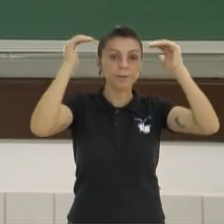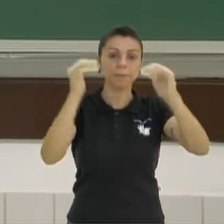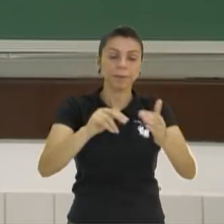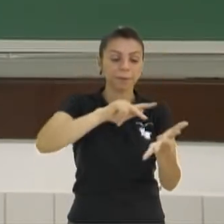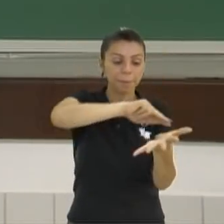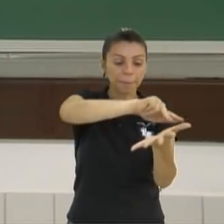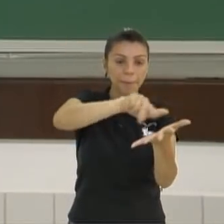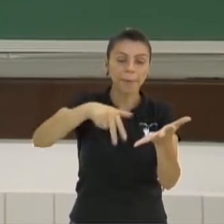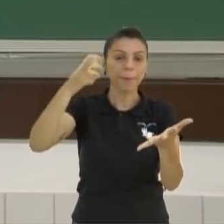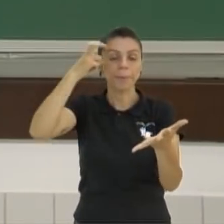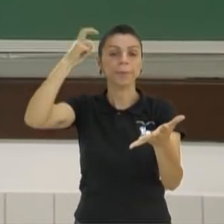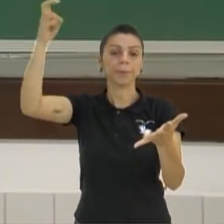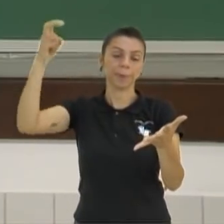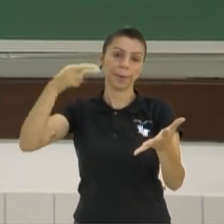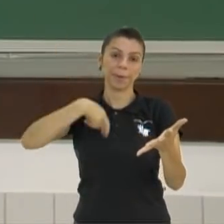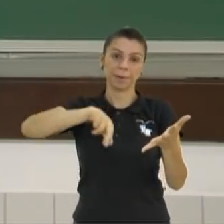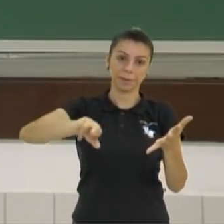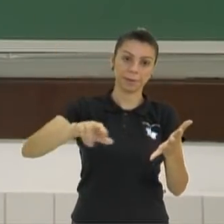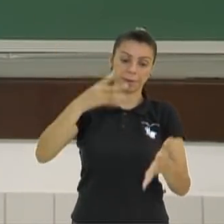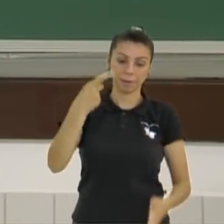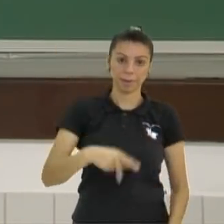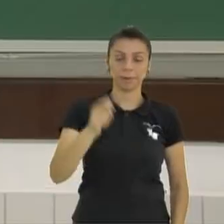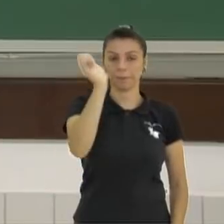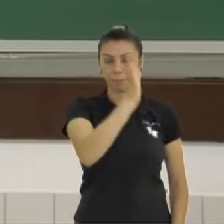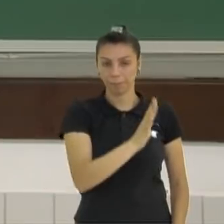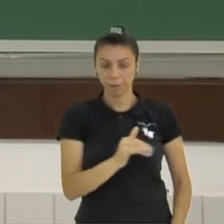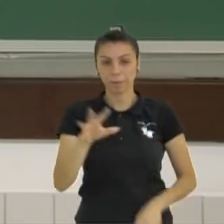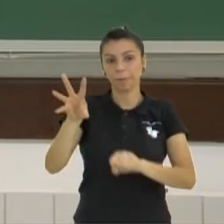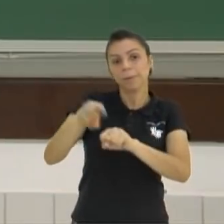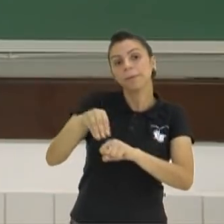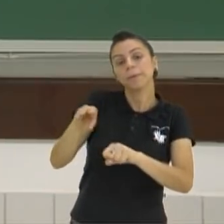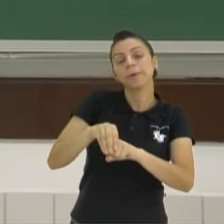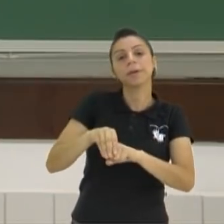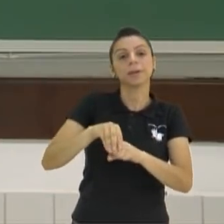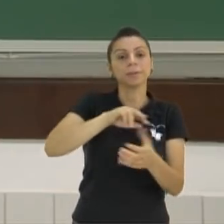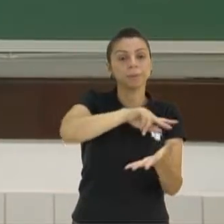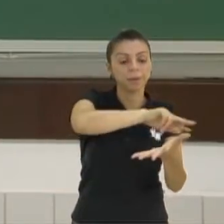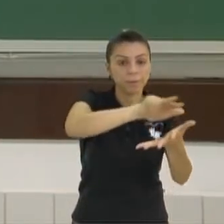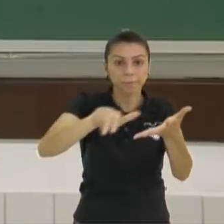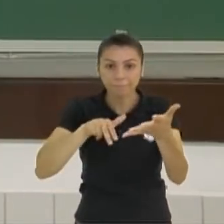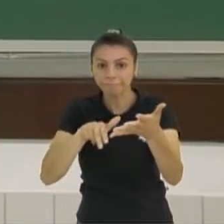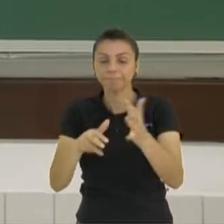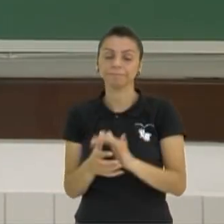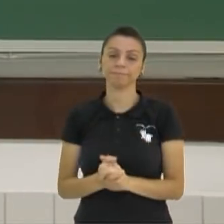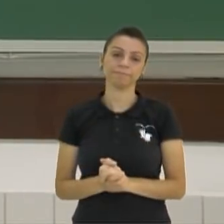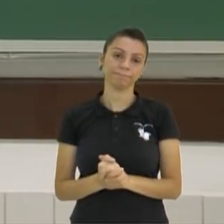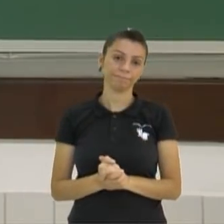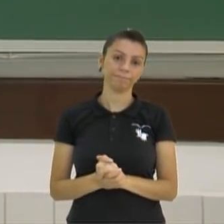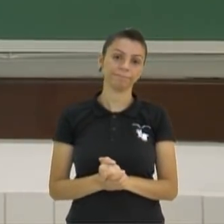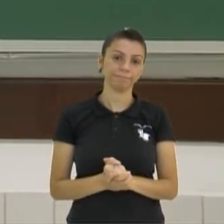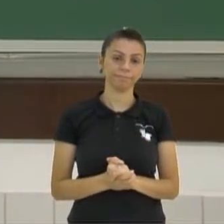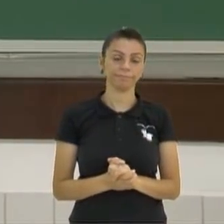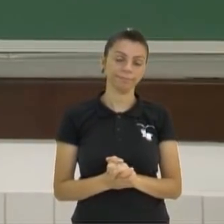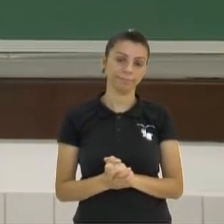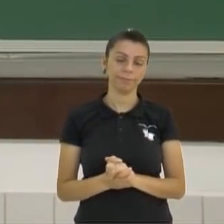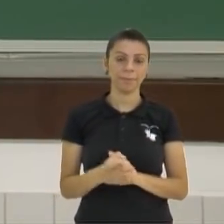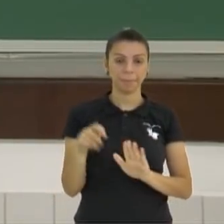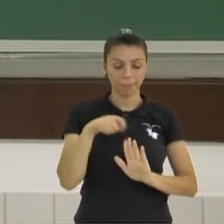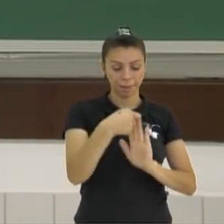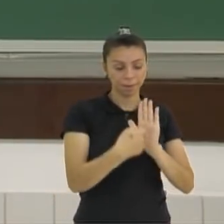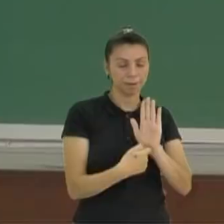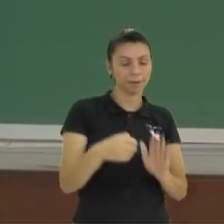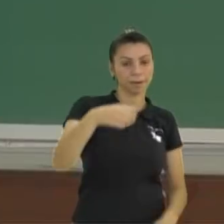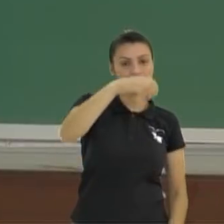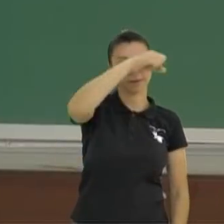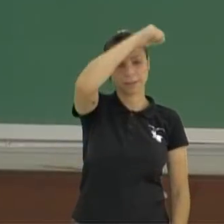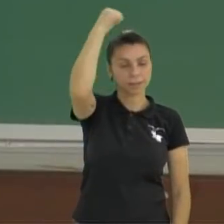cultural e religiosa do Brasil por meio do conhecimento dessa diversidade. Muito bem, então, entre os textos sagrados